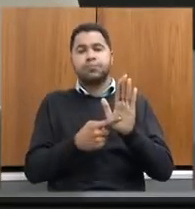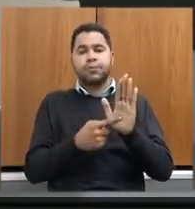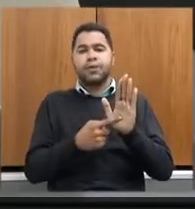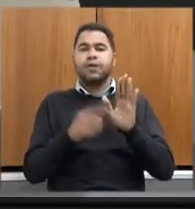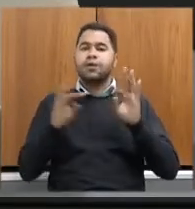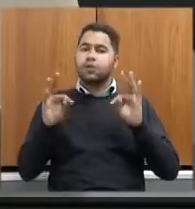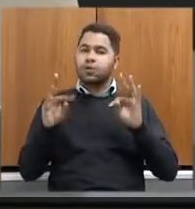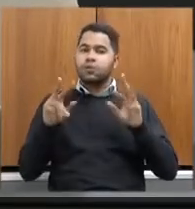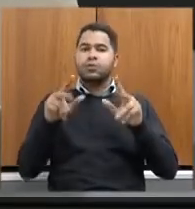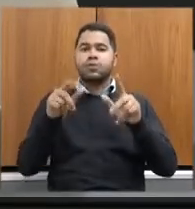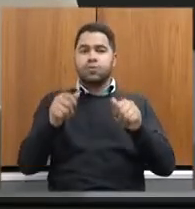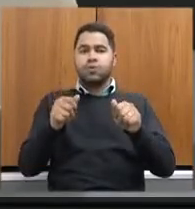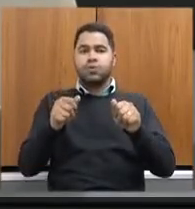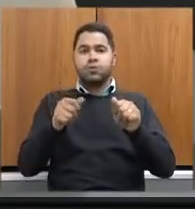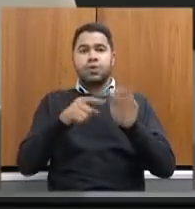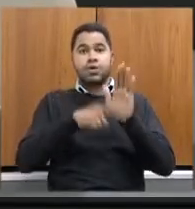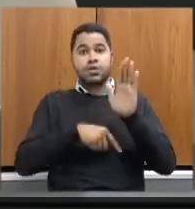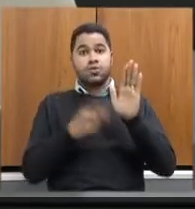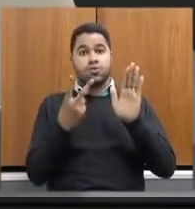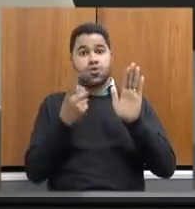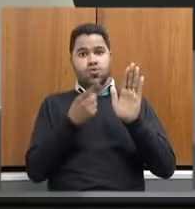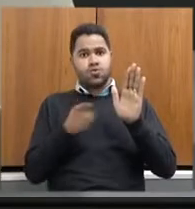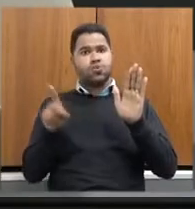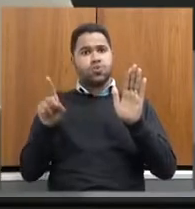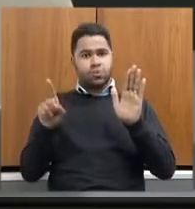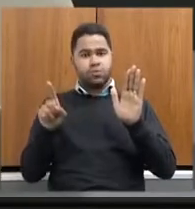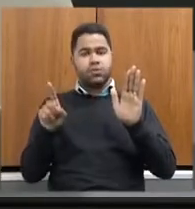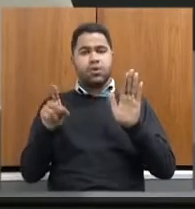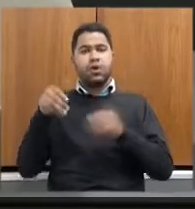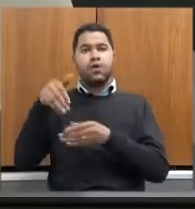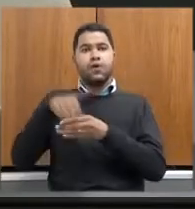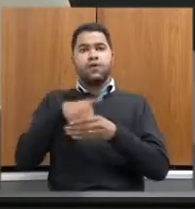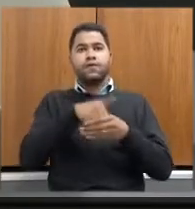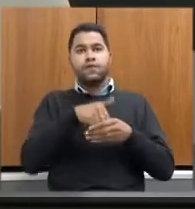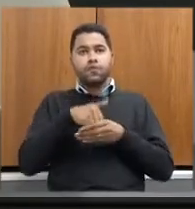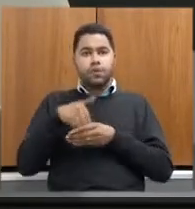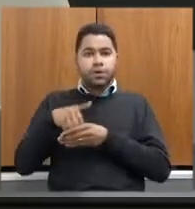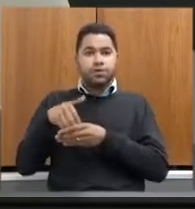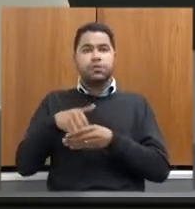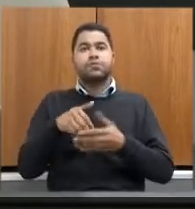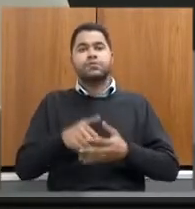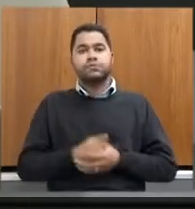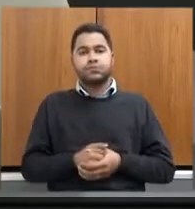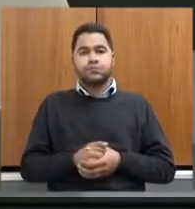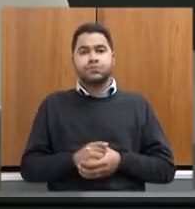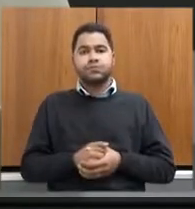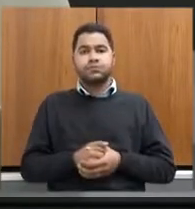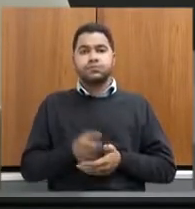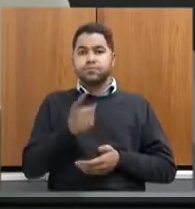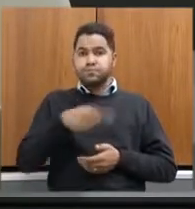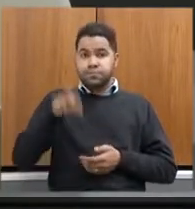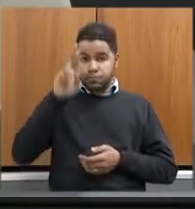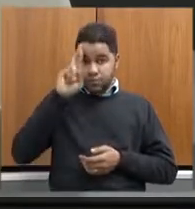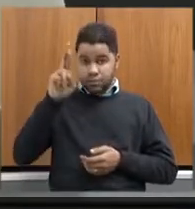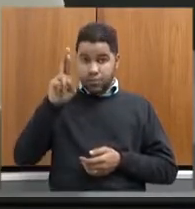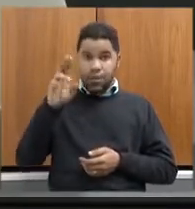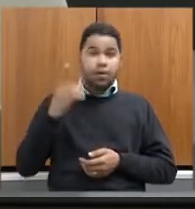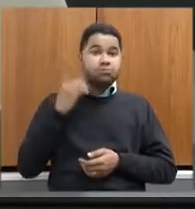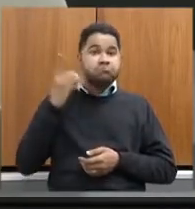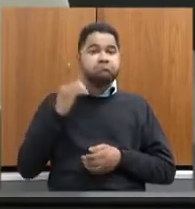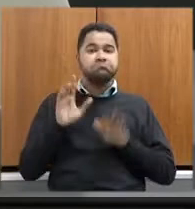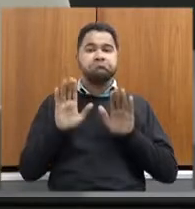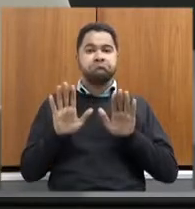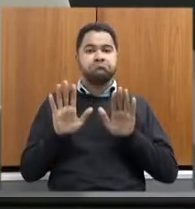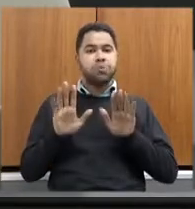todos exceção dos dois últimos em votação parecer executados reprovável e